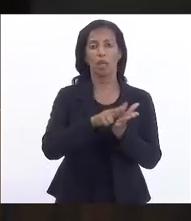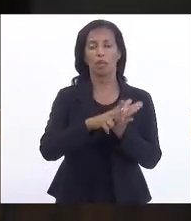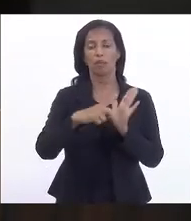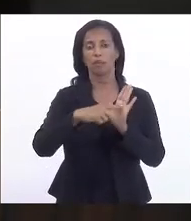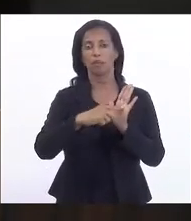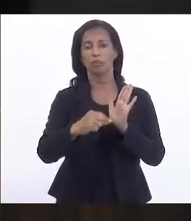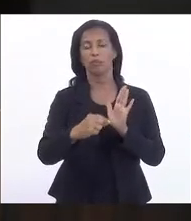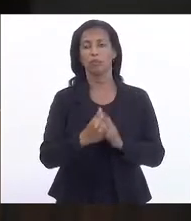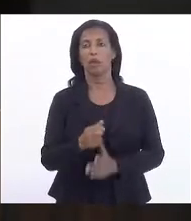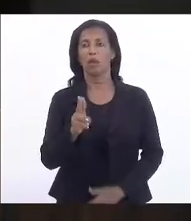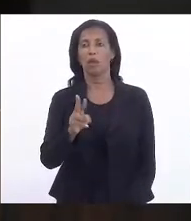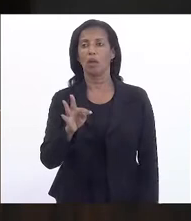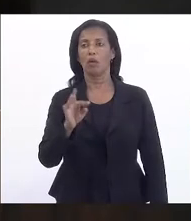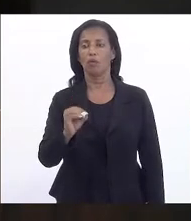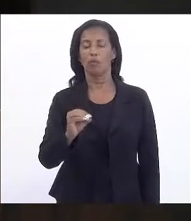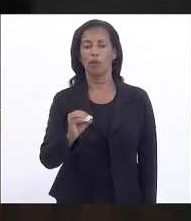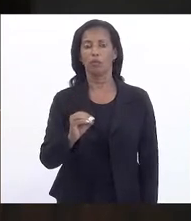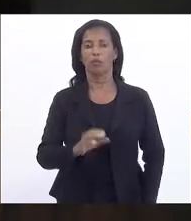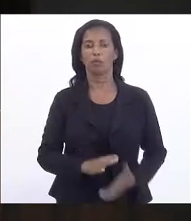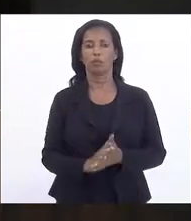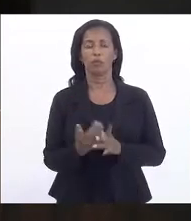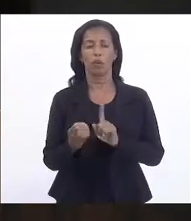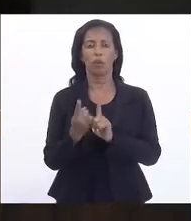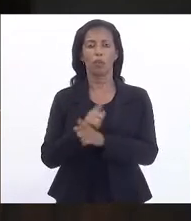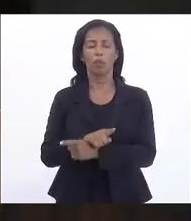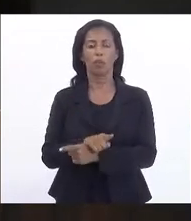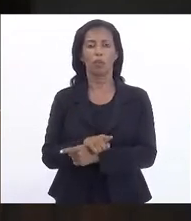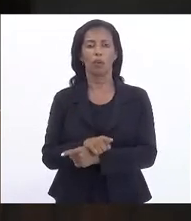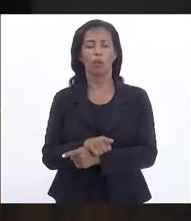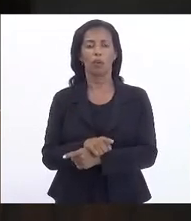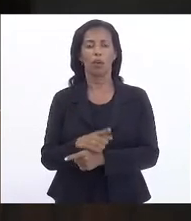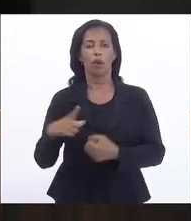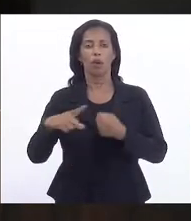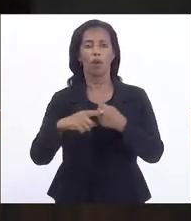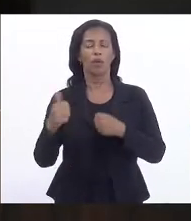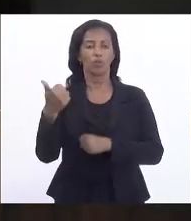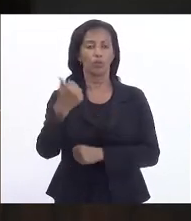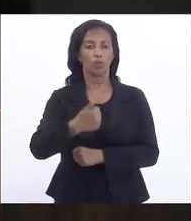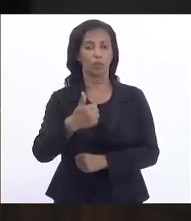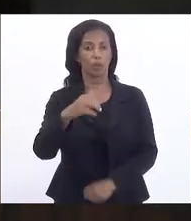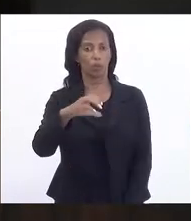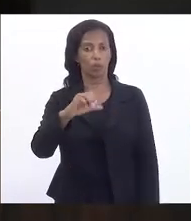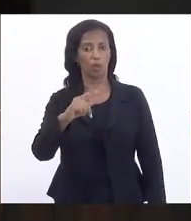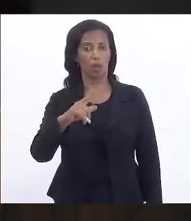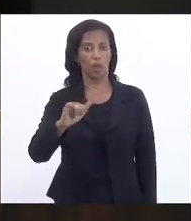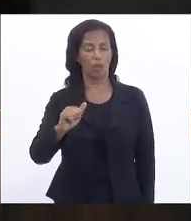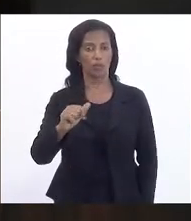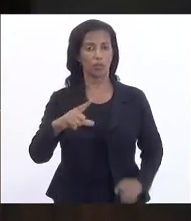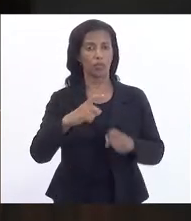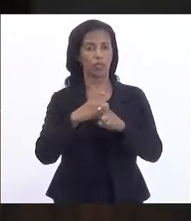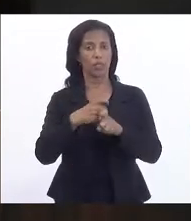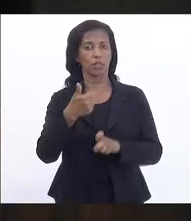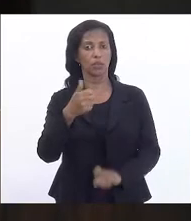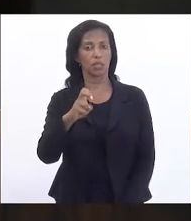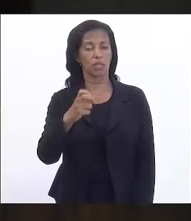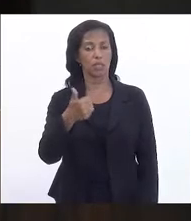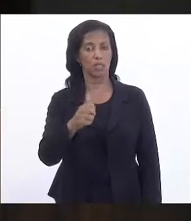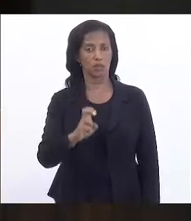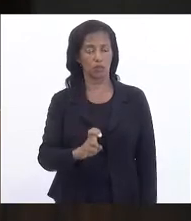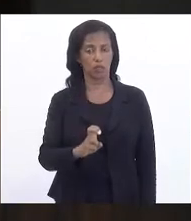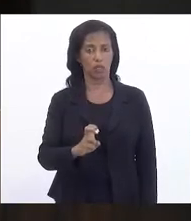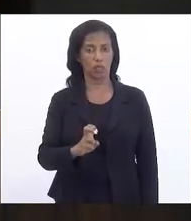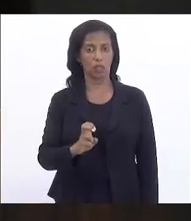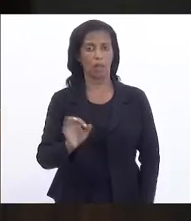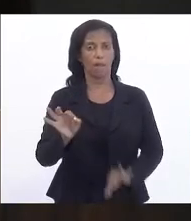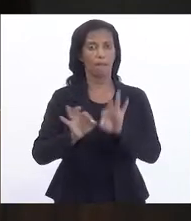destaque ao veto aposto ao projeto ao artigo 1º do capítulo inciso 5º 15º do projeto de